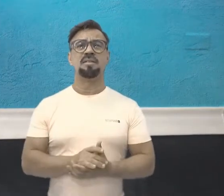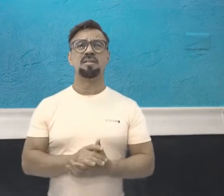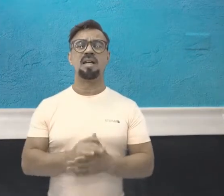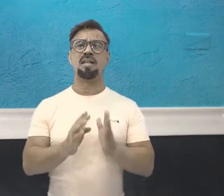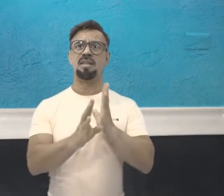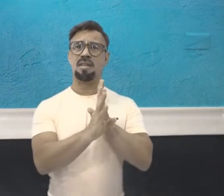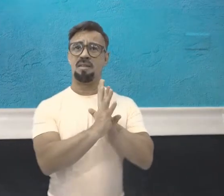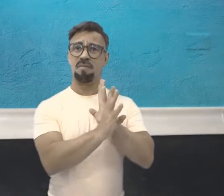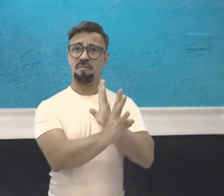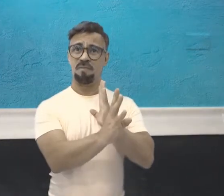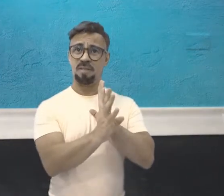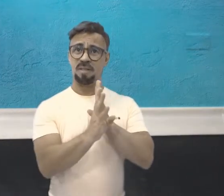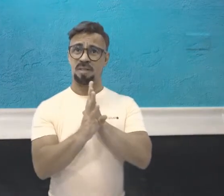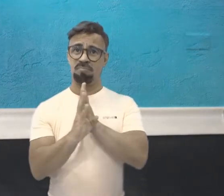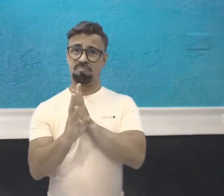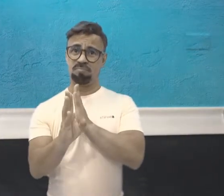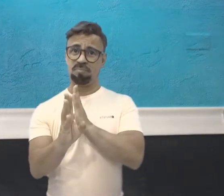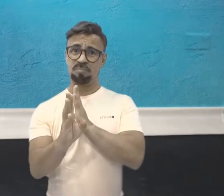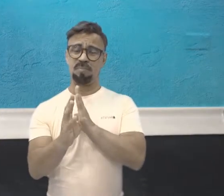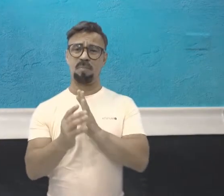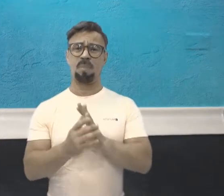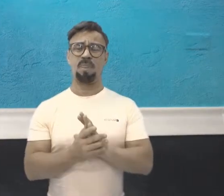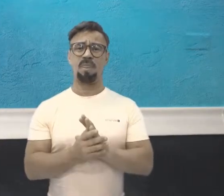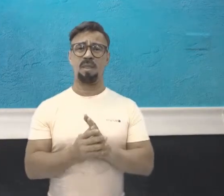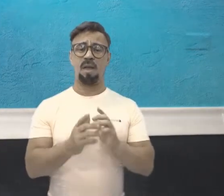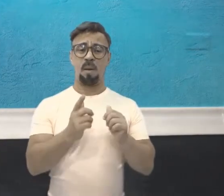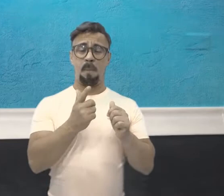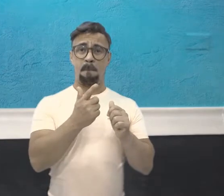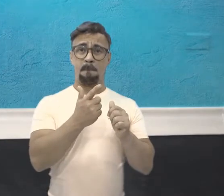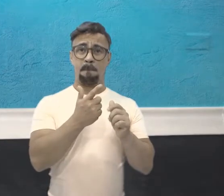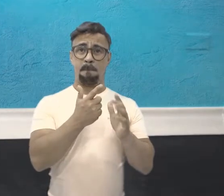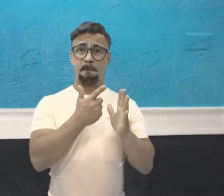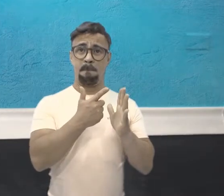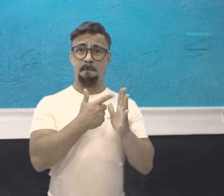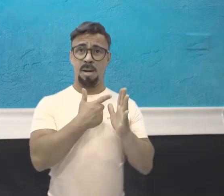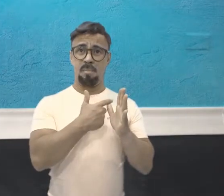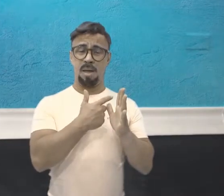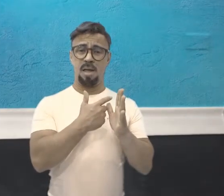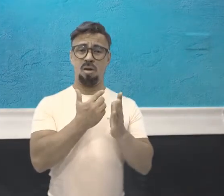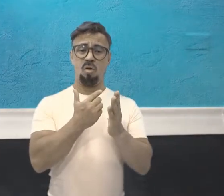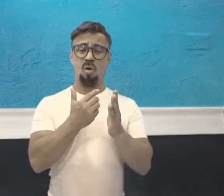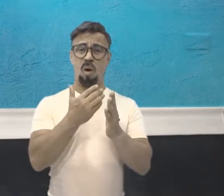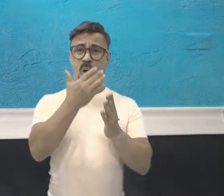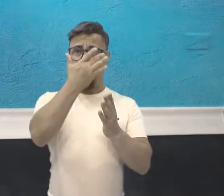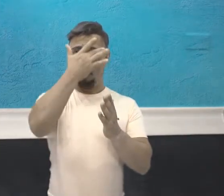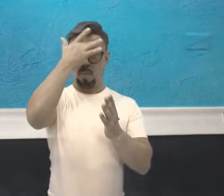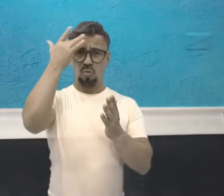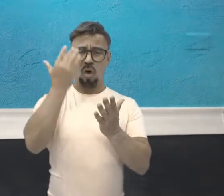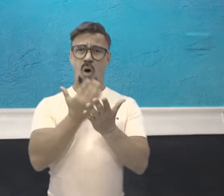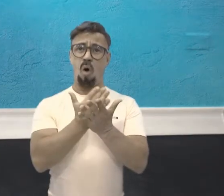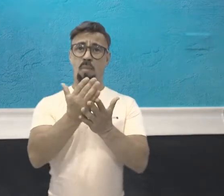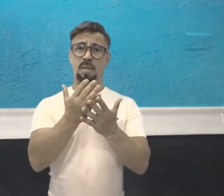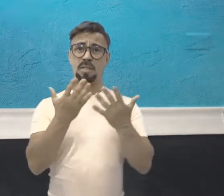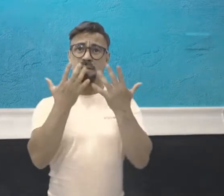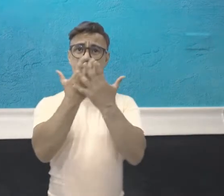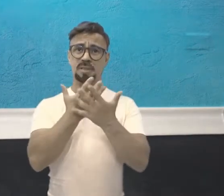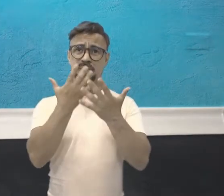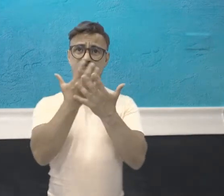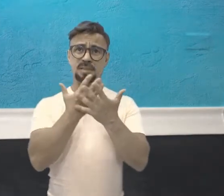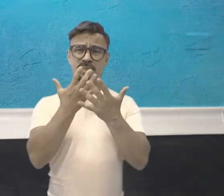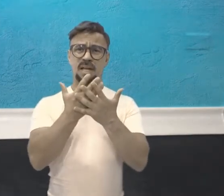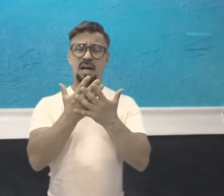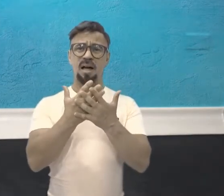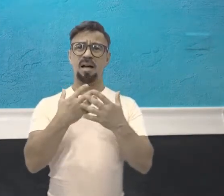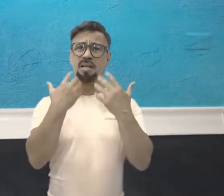em filas indiana é o primeiro do bando puxava o resto do